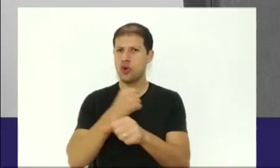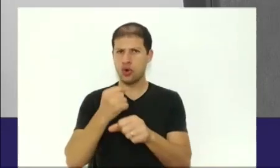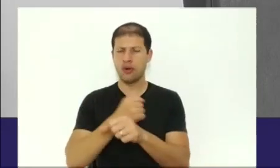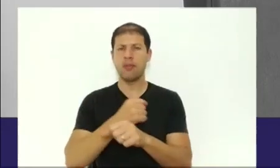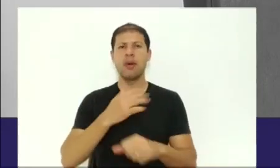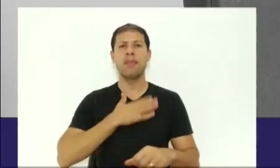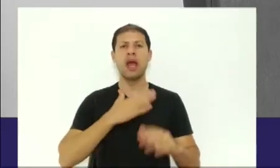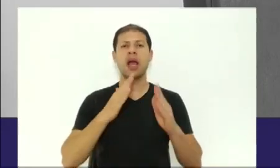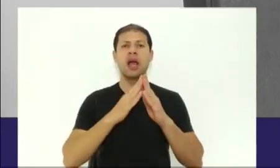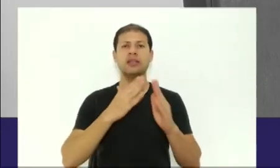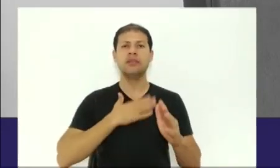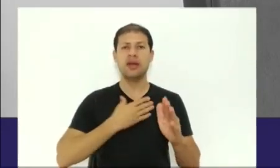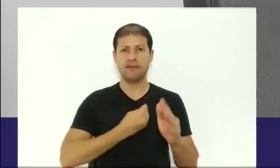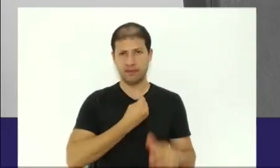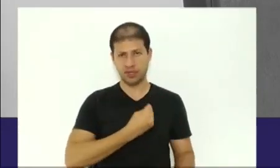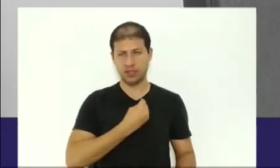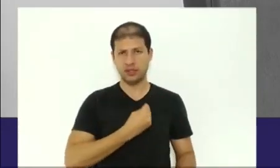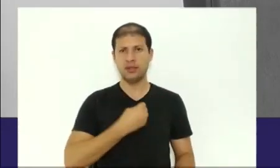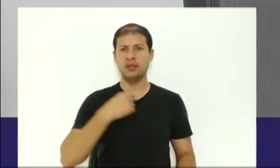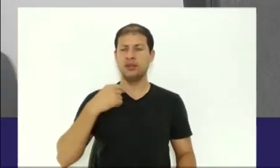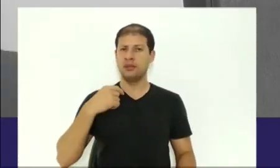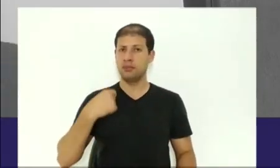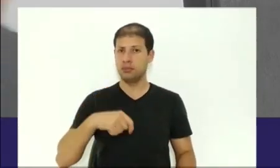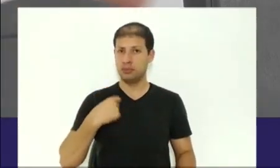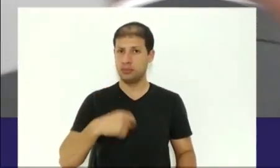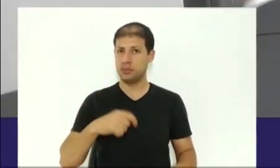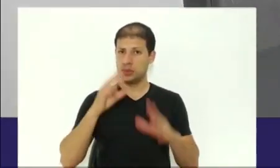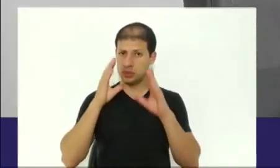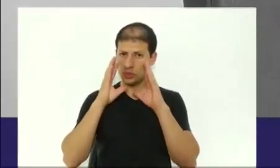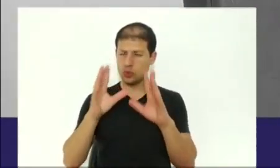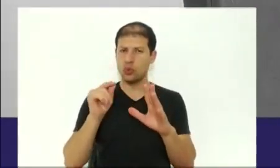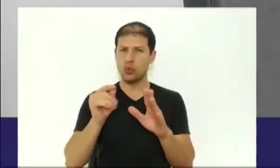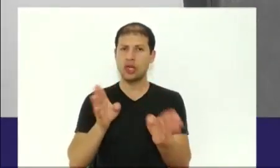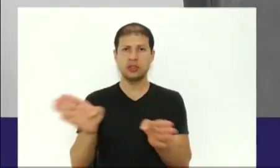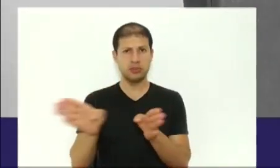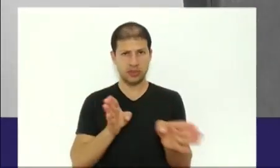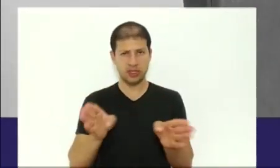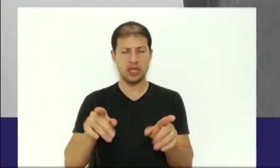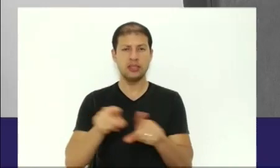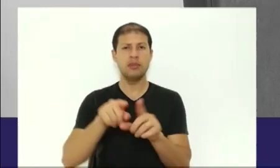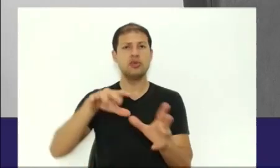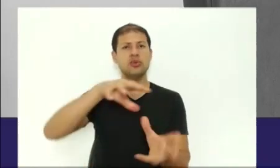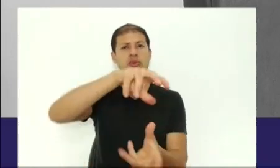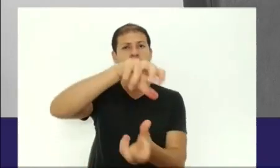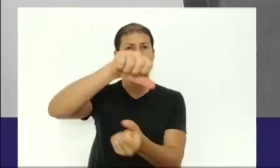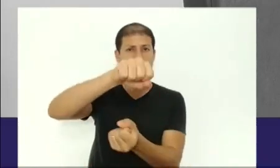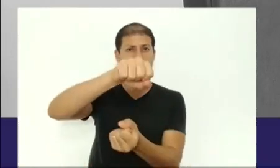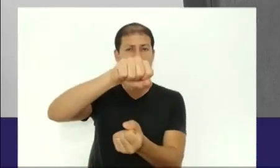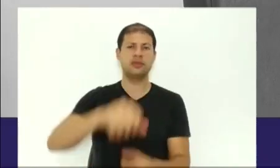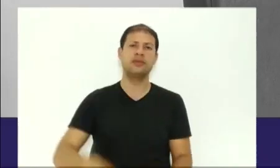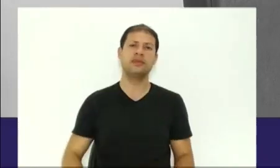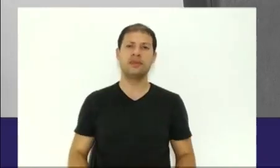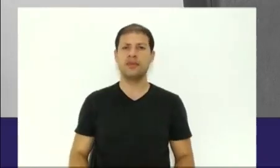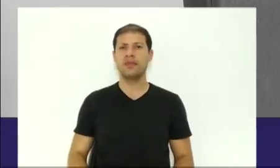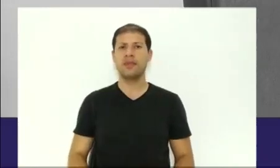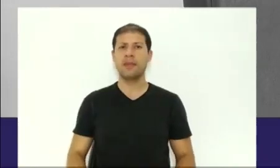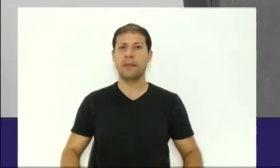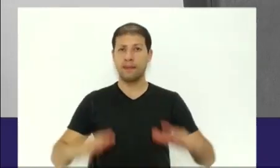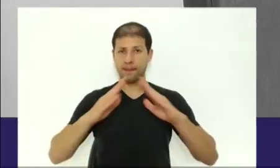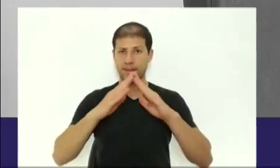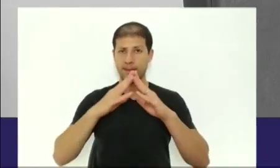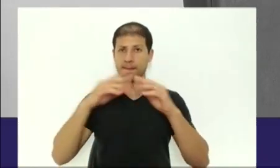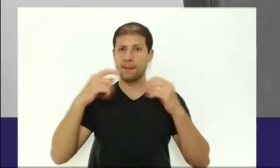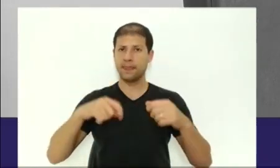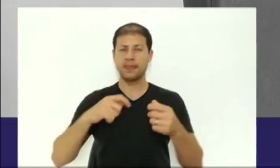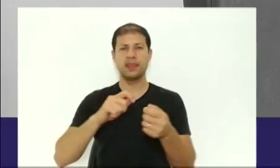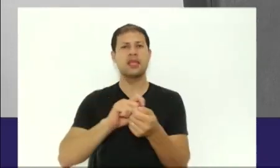Vida devem levar em consideração aspectos de acessibilidade e sustentabilidade. As unidades precisam ser